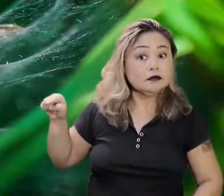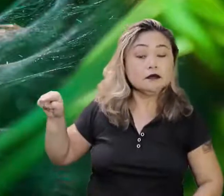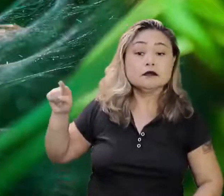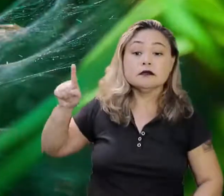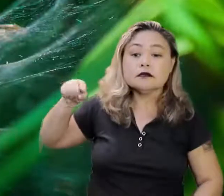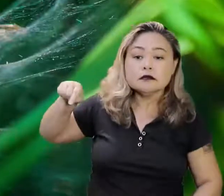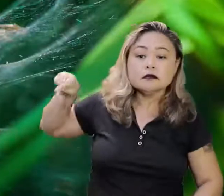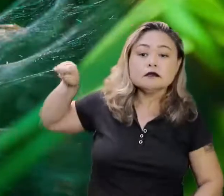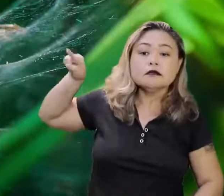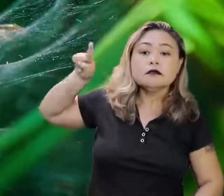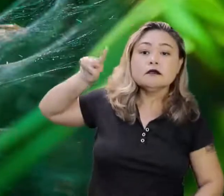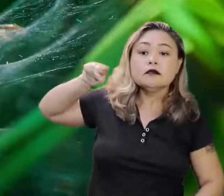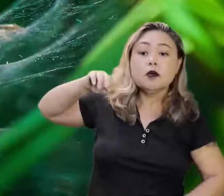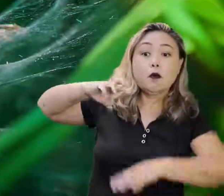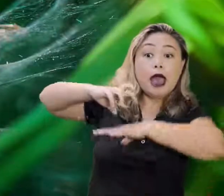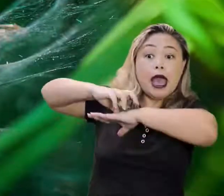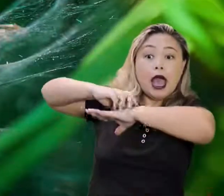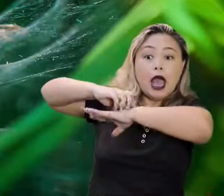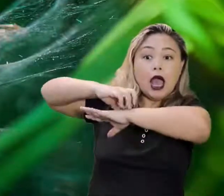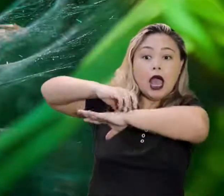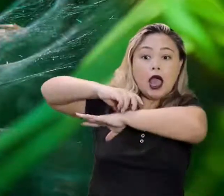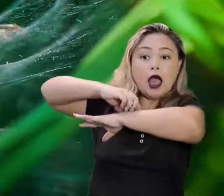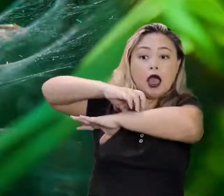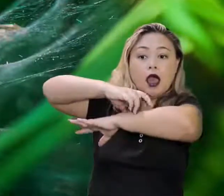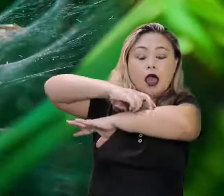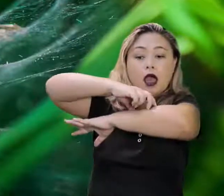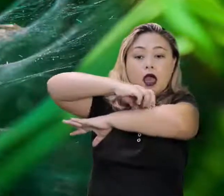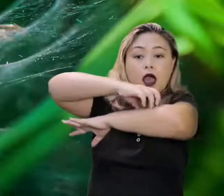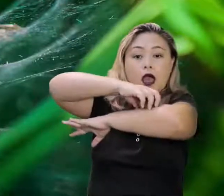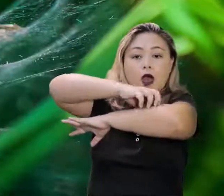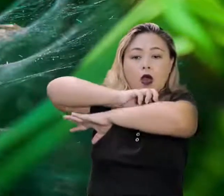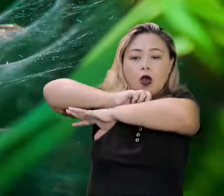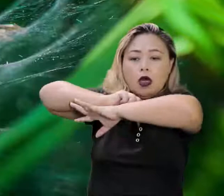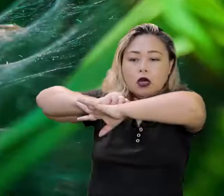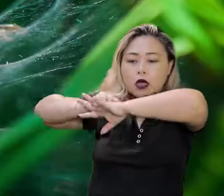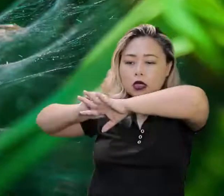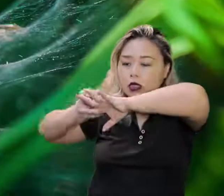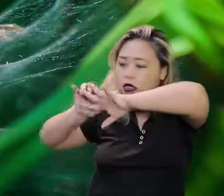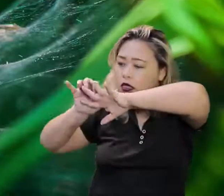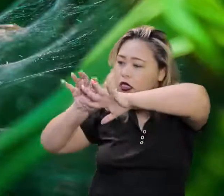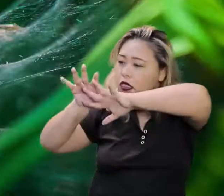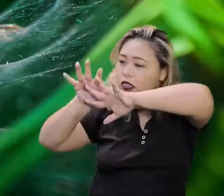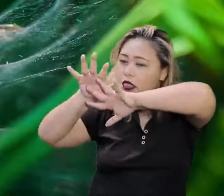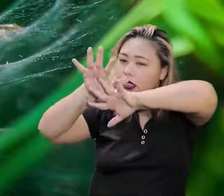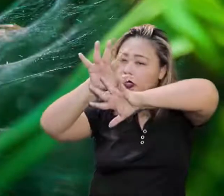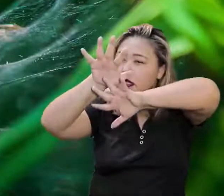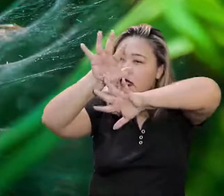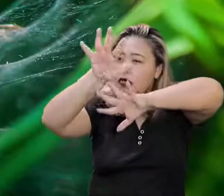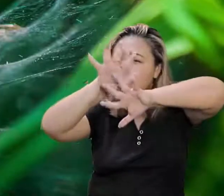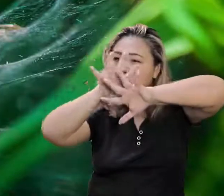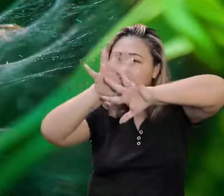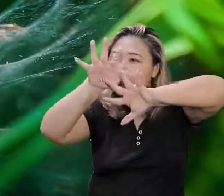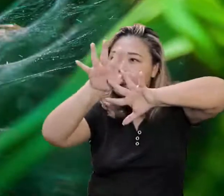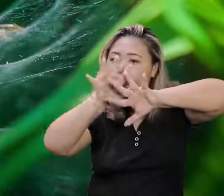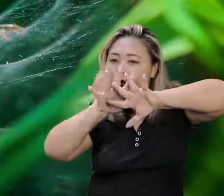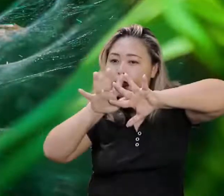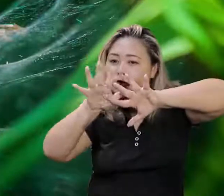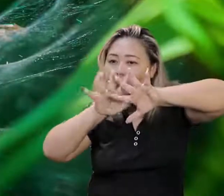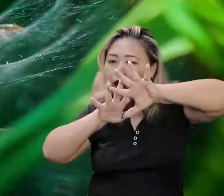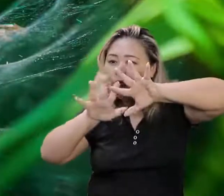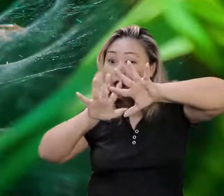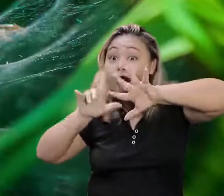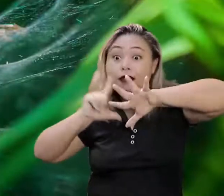nós temos uma aranha. Nessa magnífica teia.